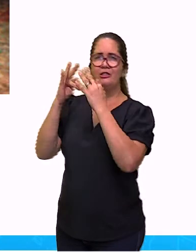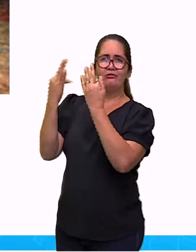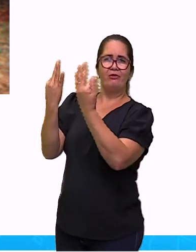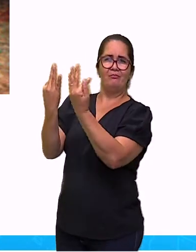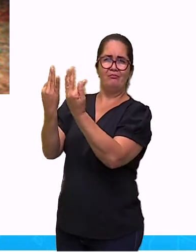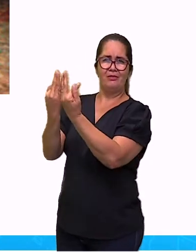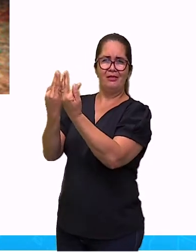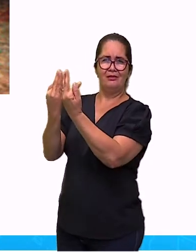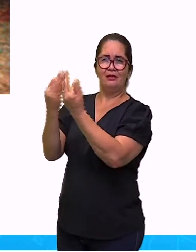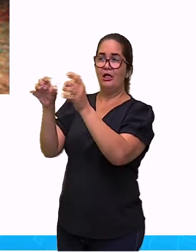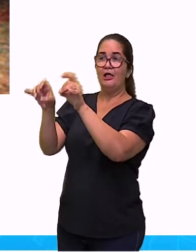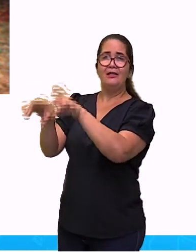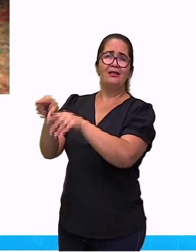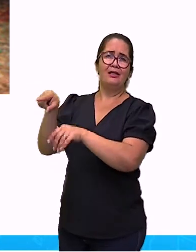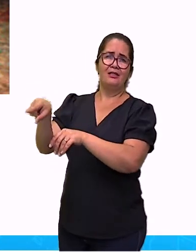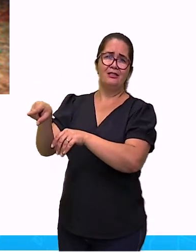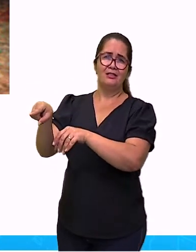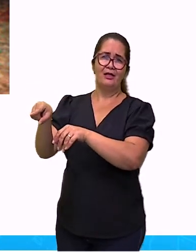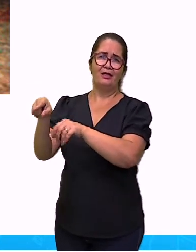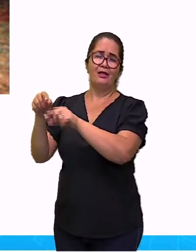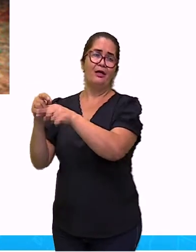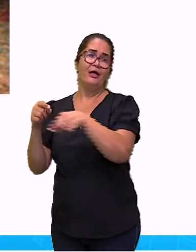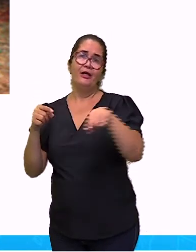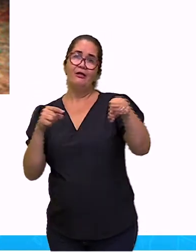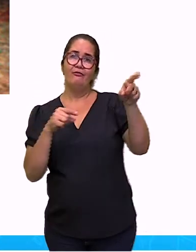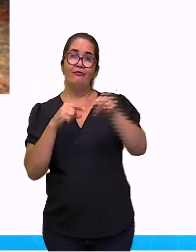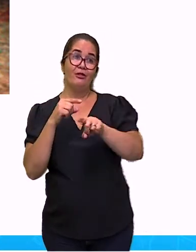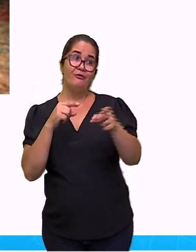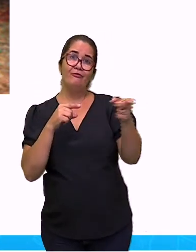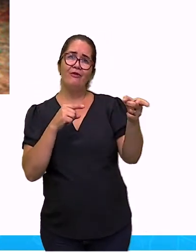ele quis retratar. Volta às Trincheiras.